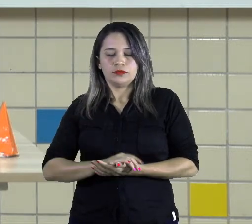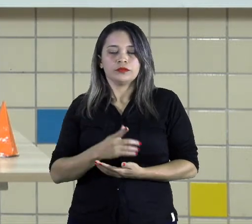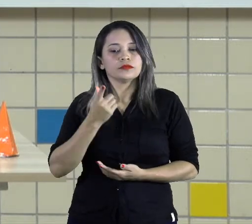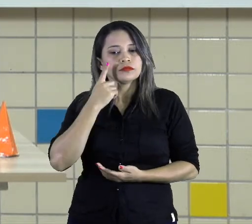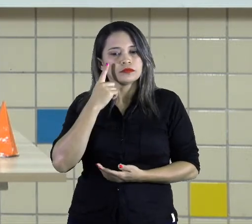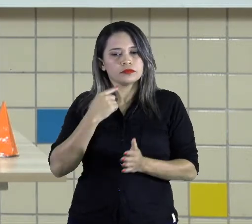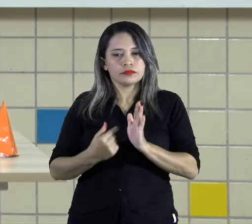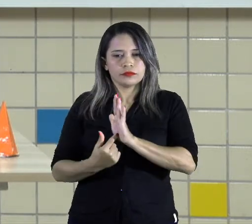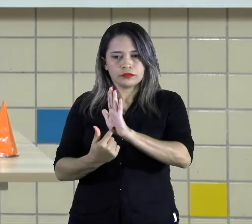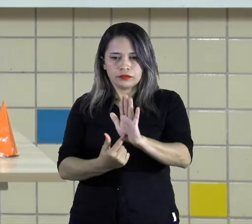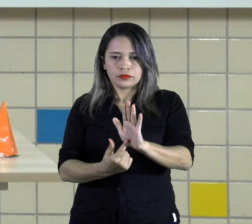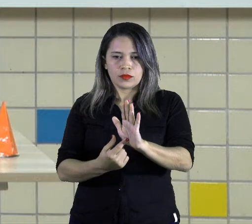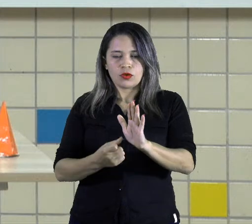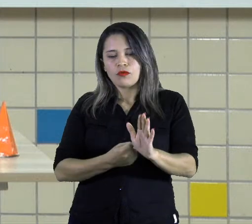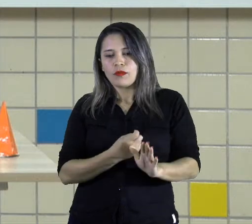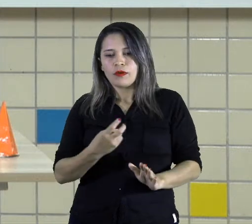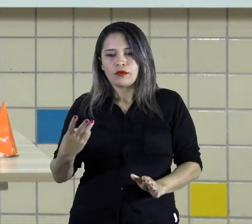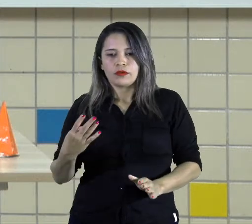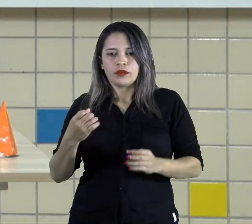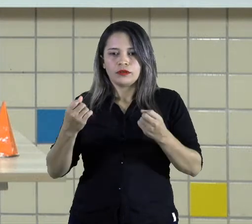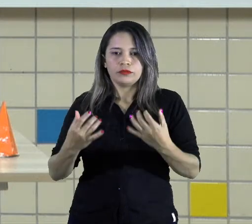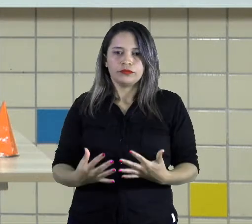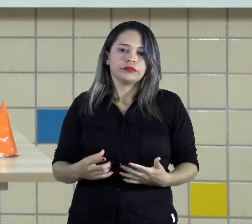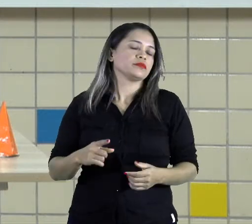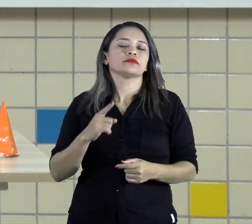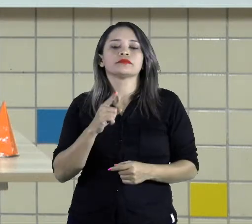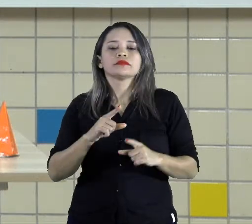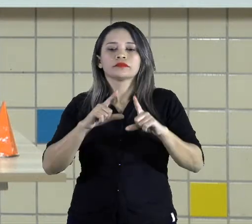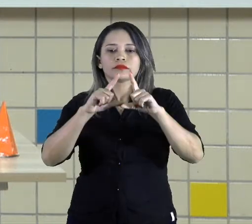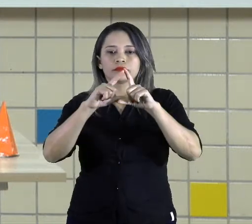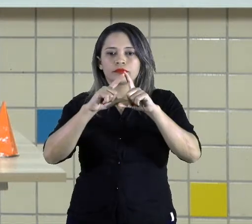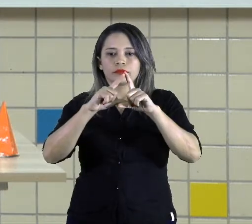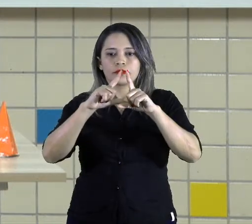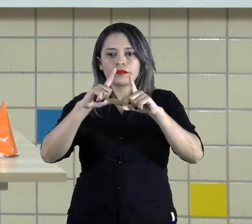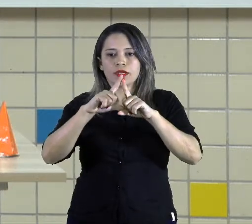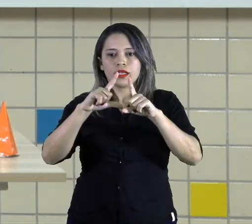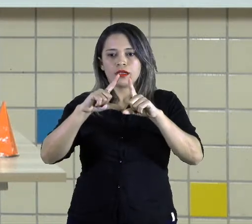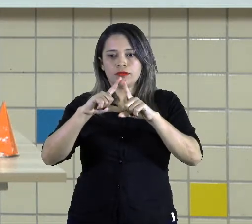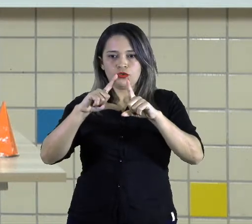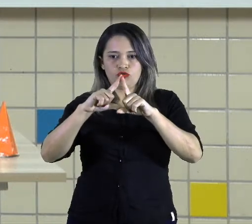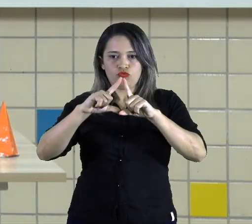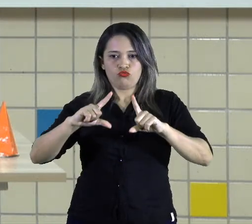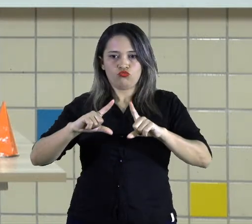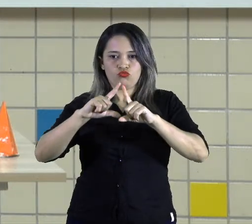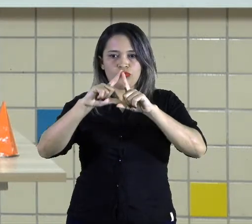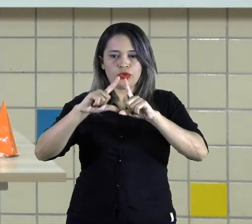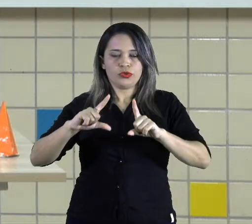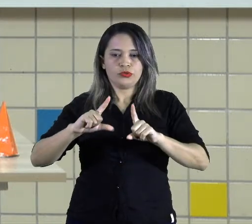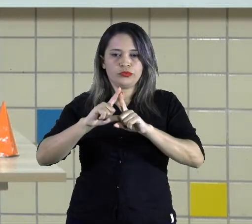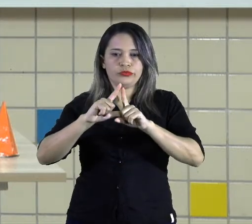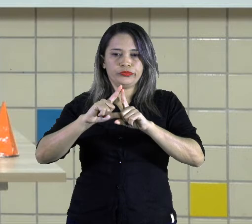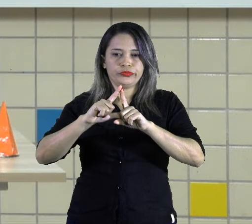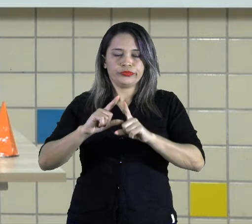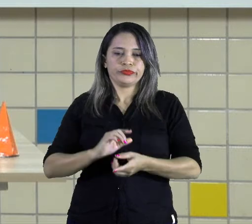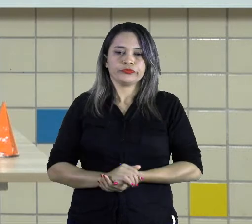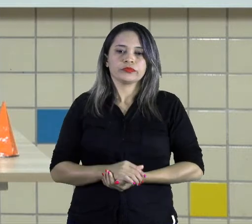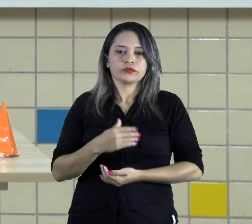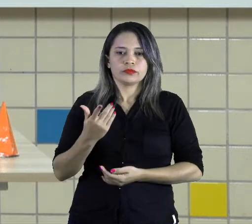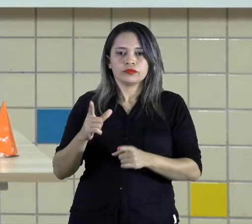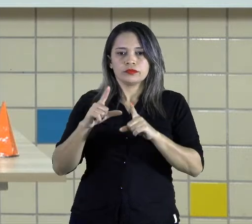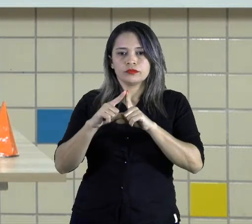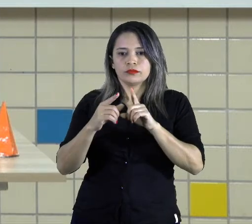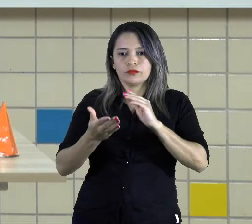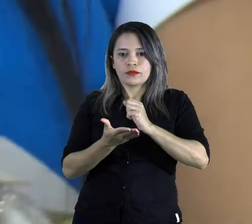é que a gente vai fazer para contar. Olha só. Essa aqui é uma pirâmide, né? Uma pirâmide. Essa pirâmide,